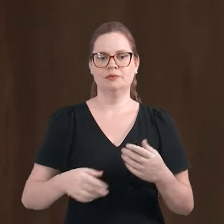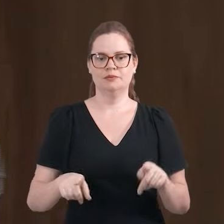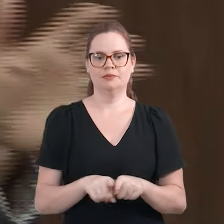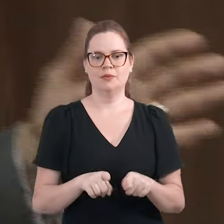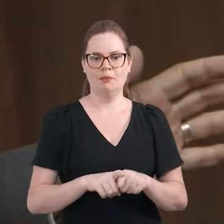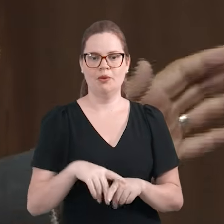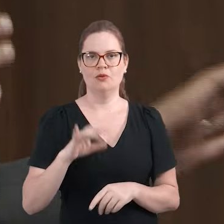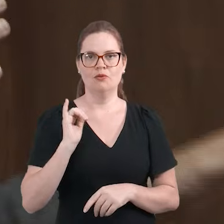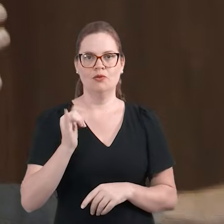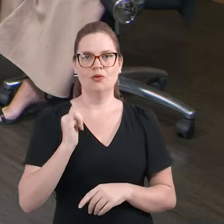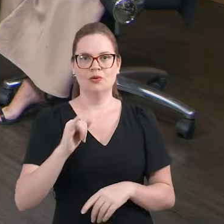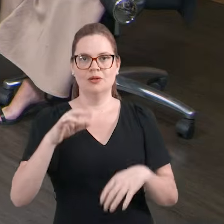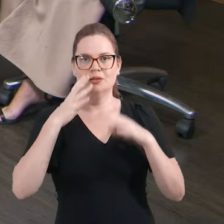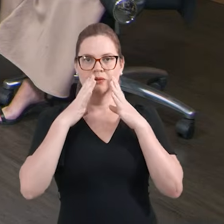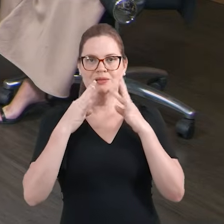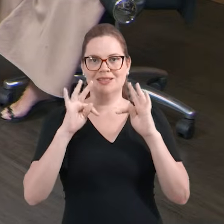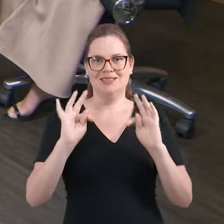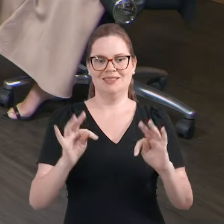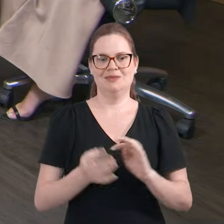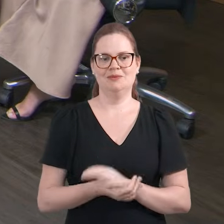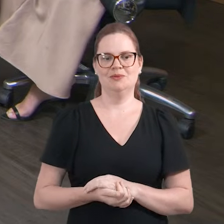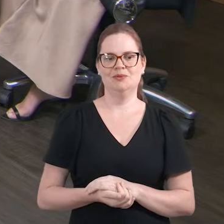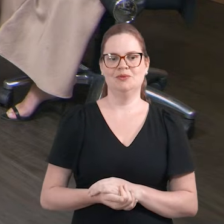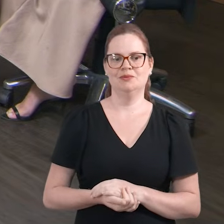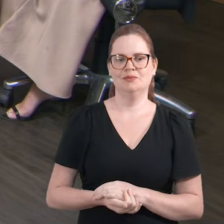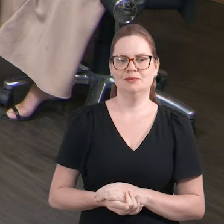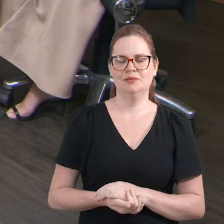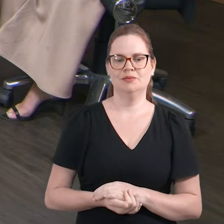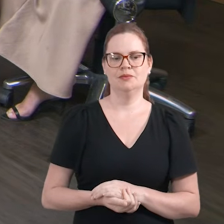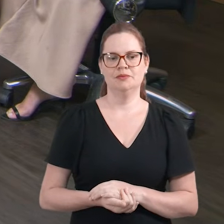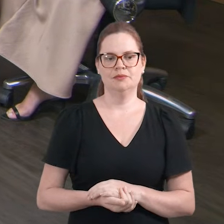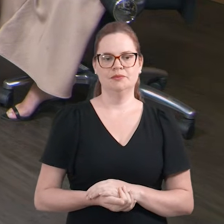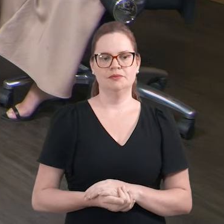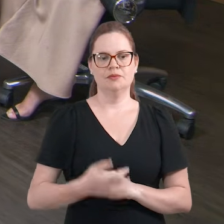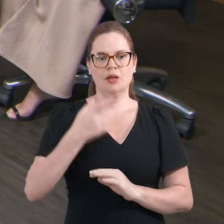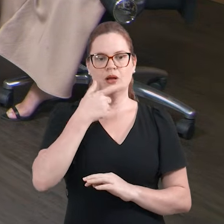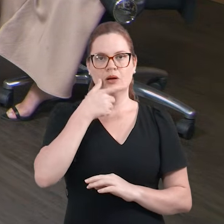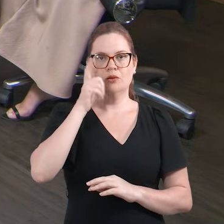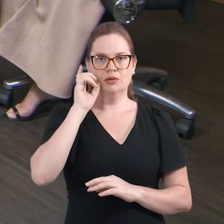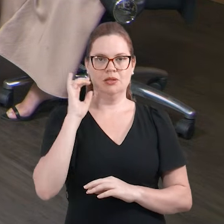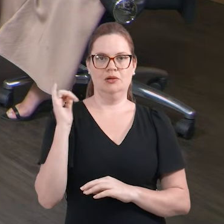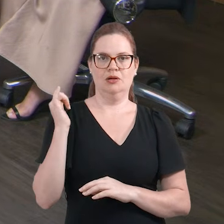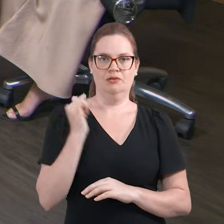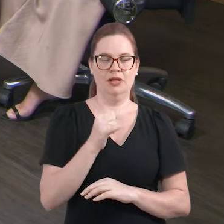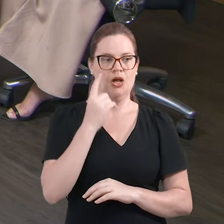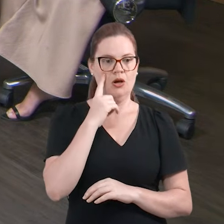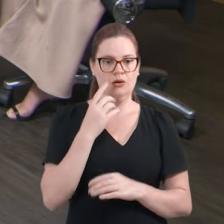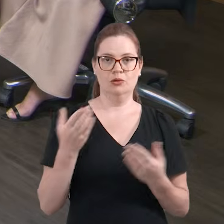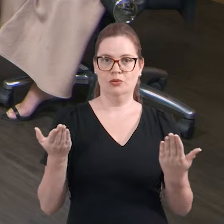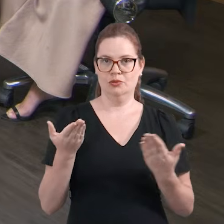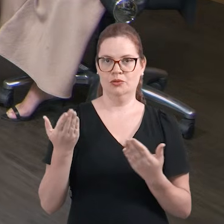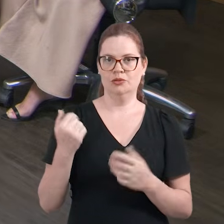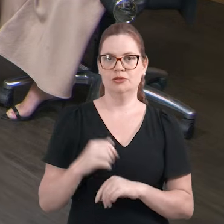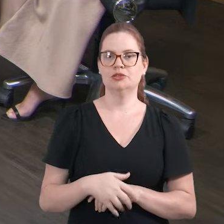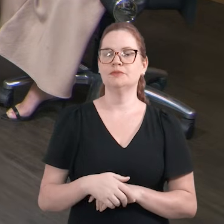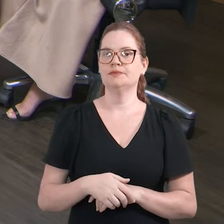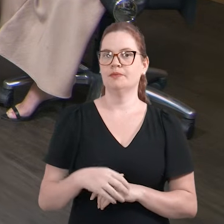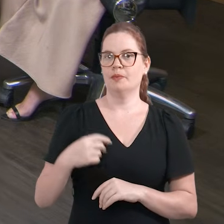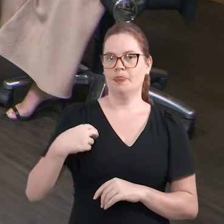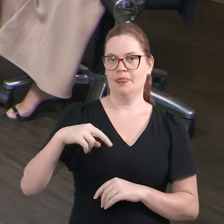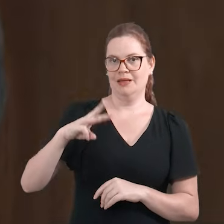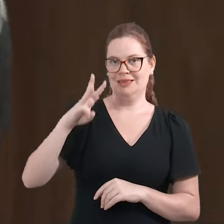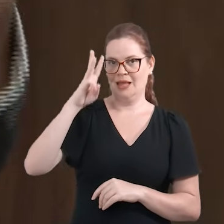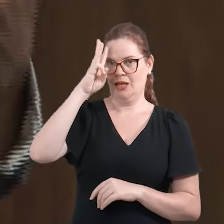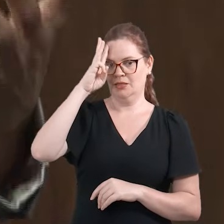Eu vou contar um testemunho aqui. Ontem eu falei assim, olha, hoje, terça-feira,